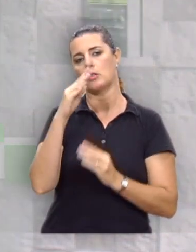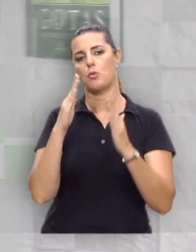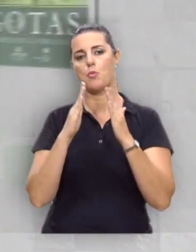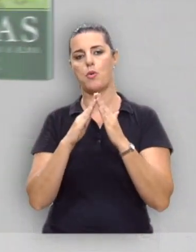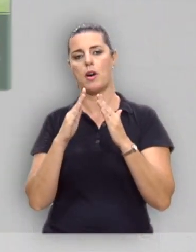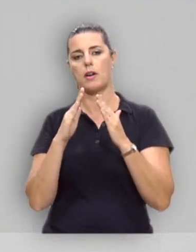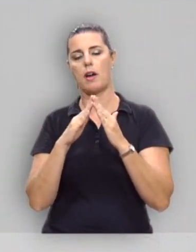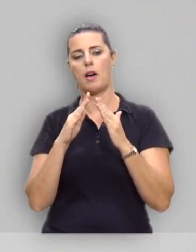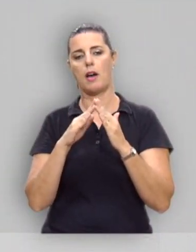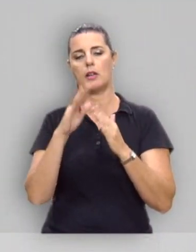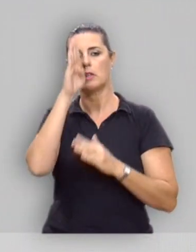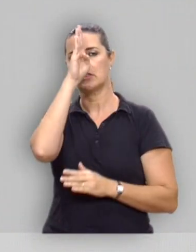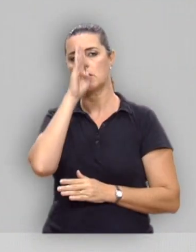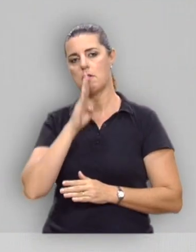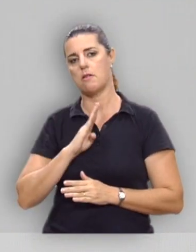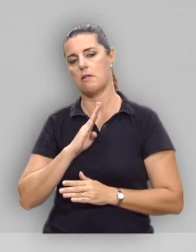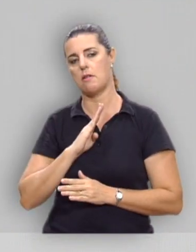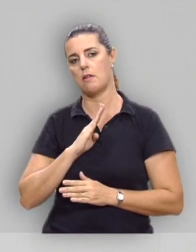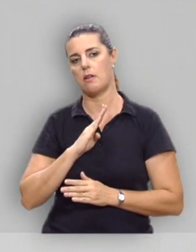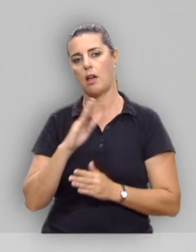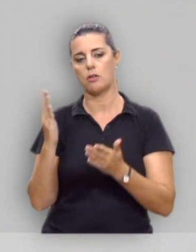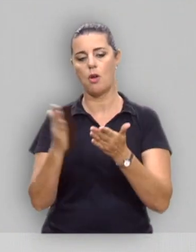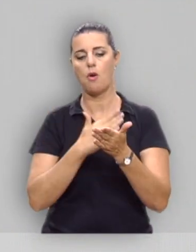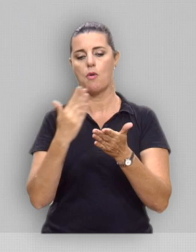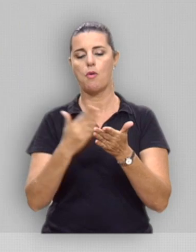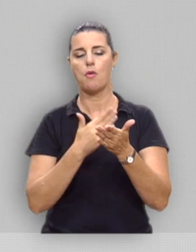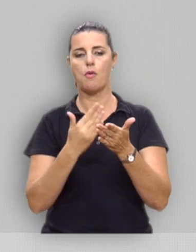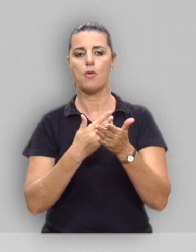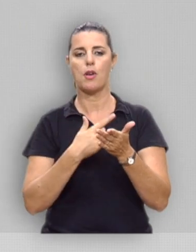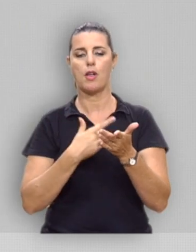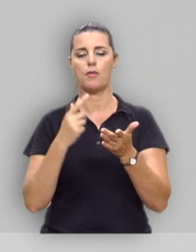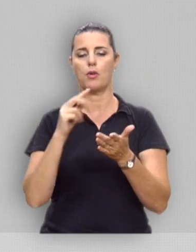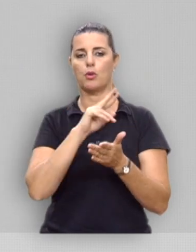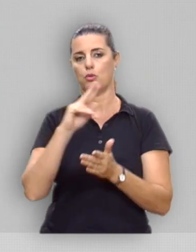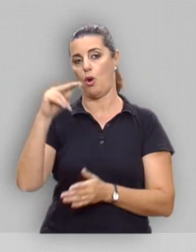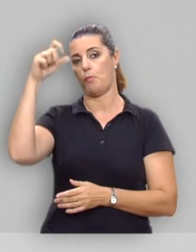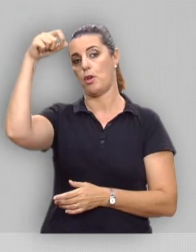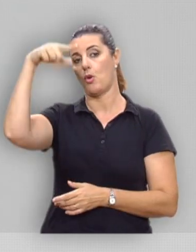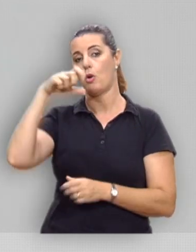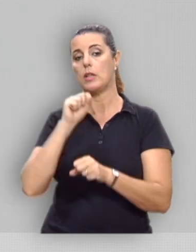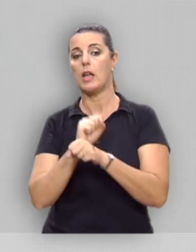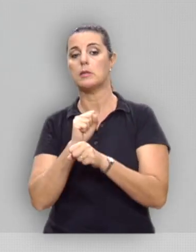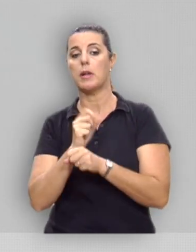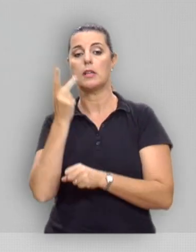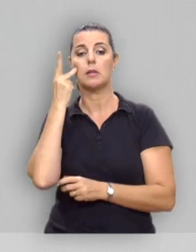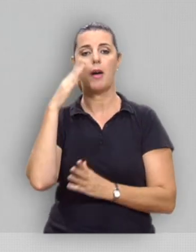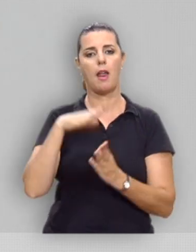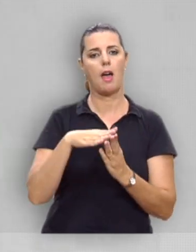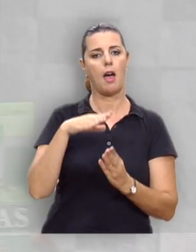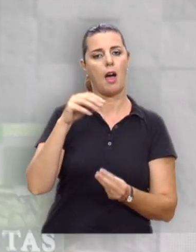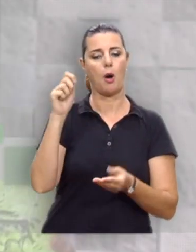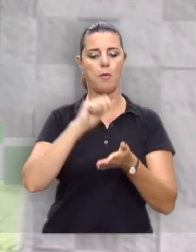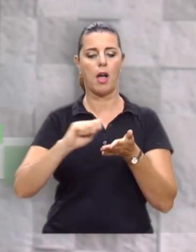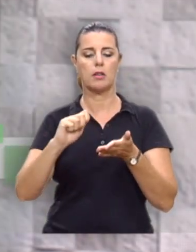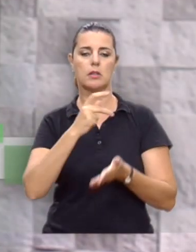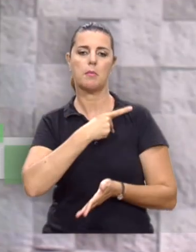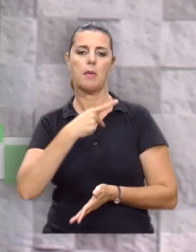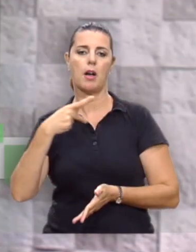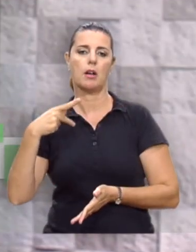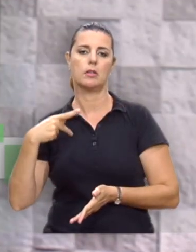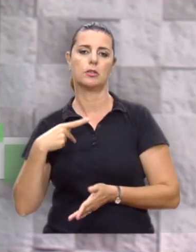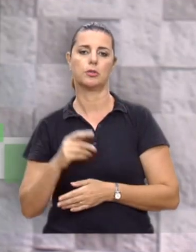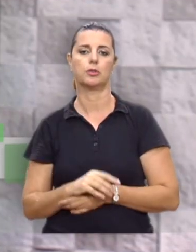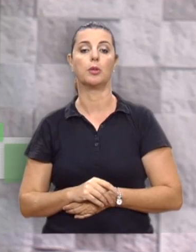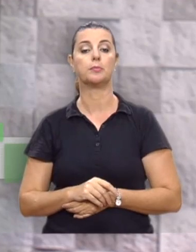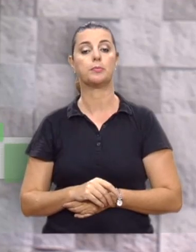receber aí na sua casa gratuitamente esse livro que eu tenho nas mãos, Gotas de Esperança para a Alma, escrito pelo